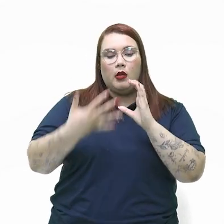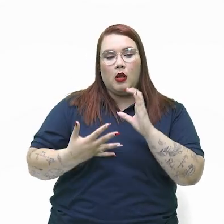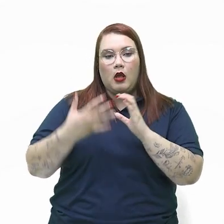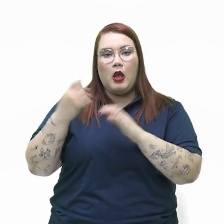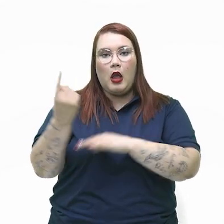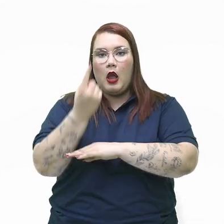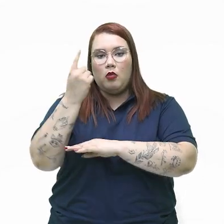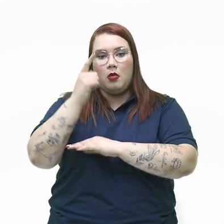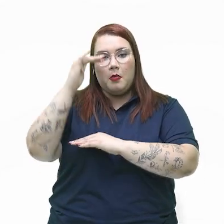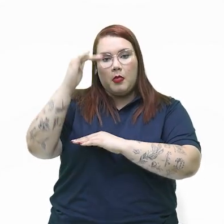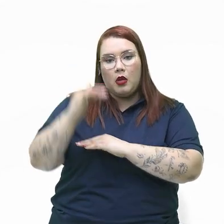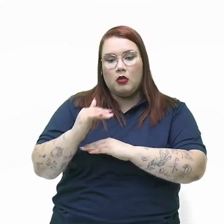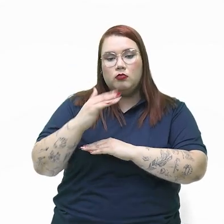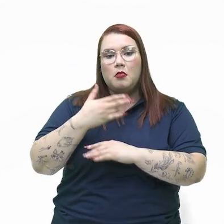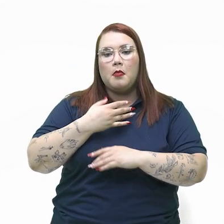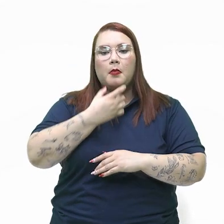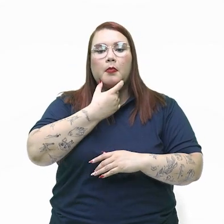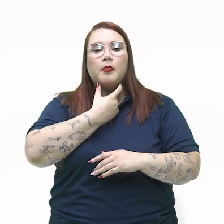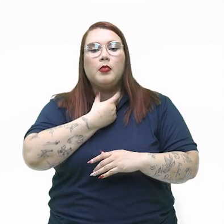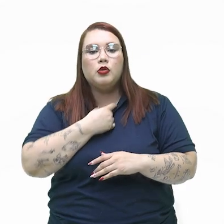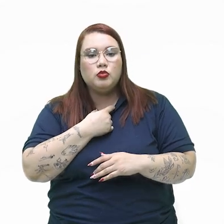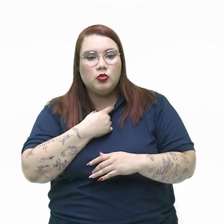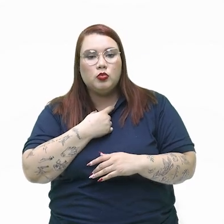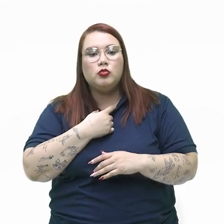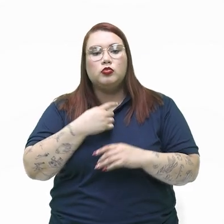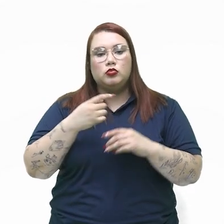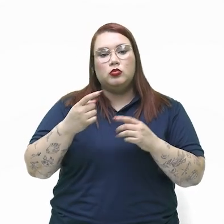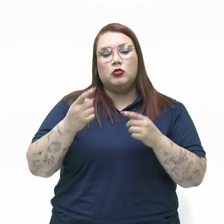baixa estatura, pescoço alado,